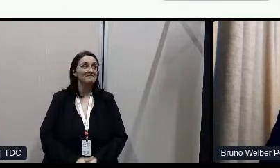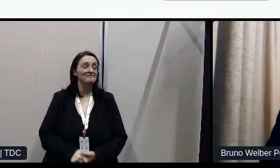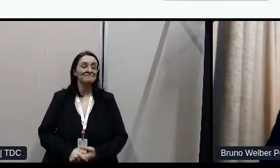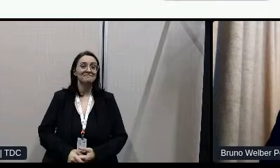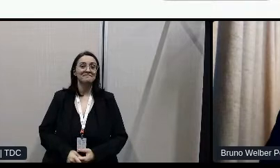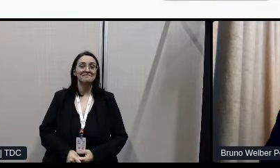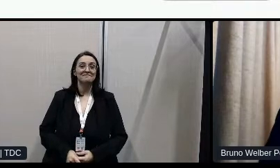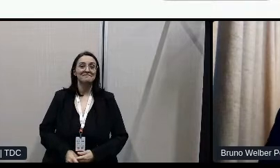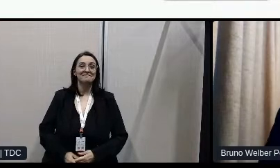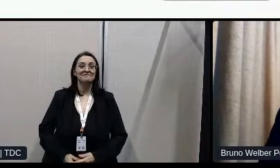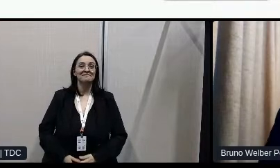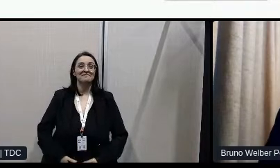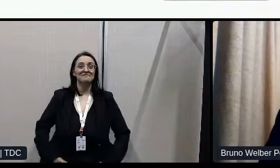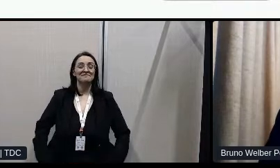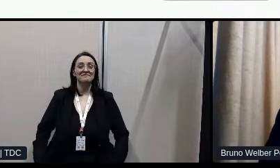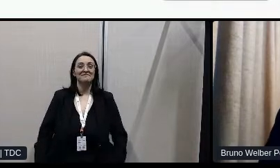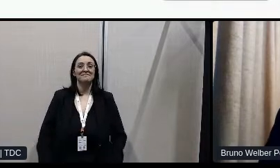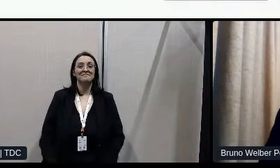né.